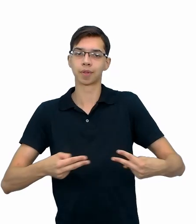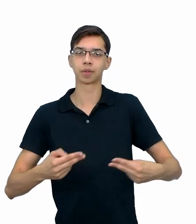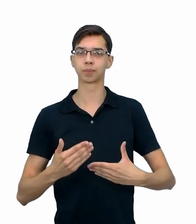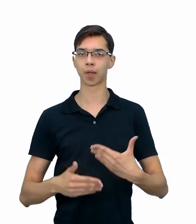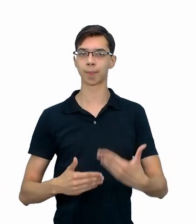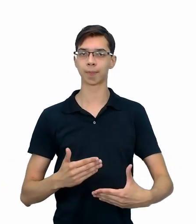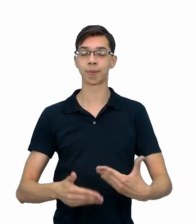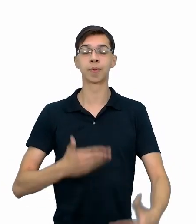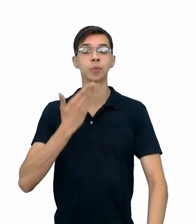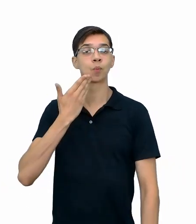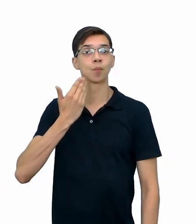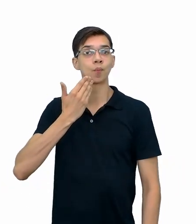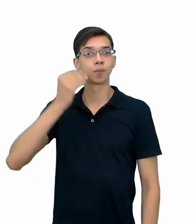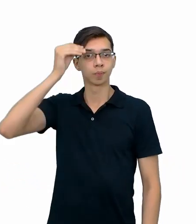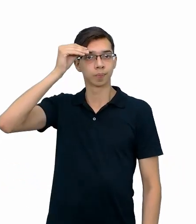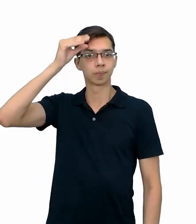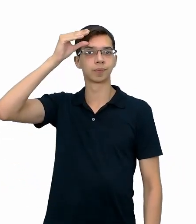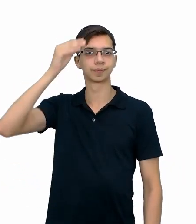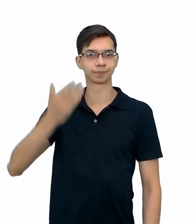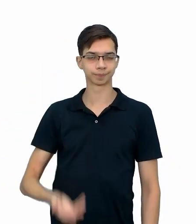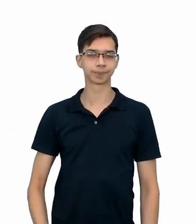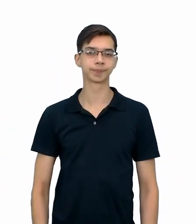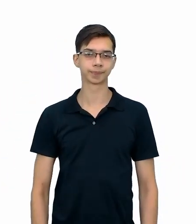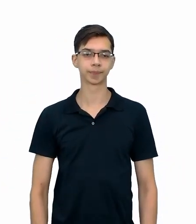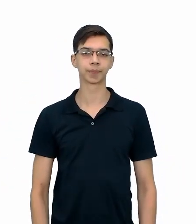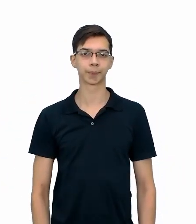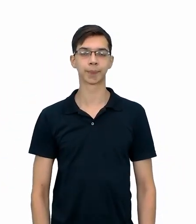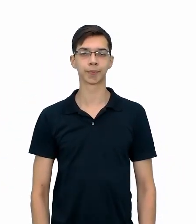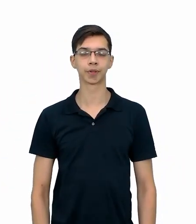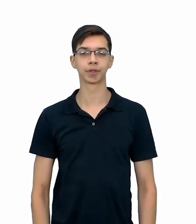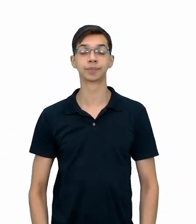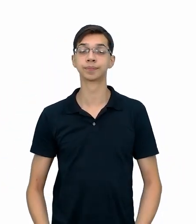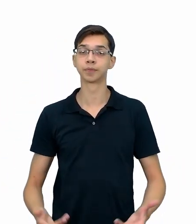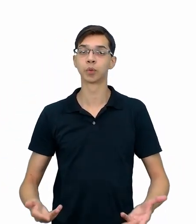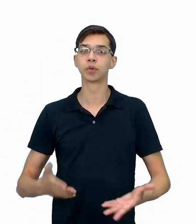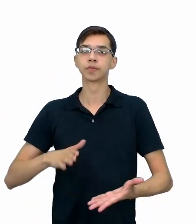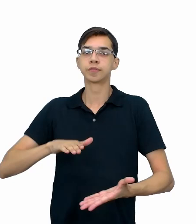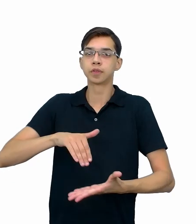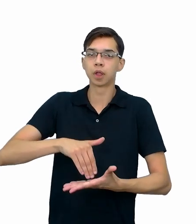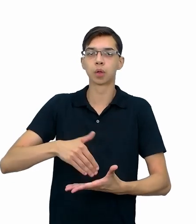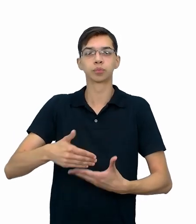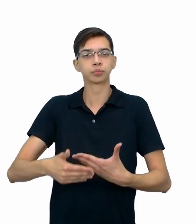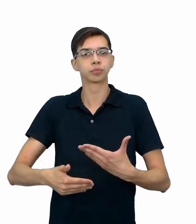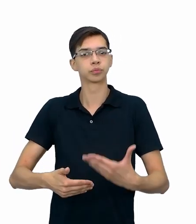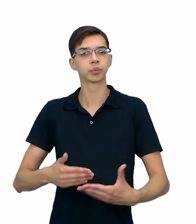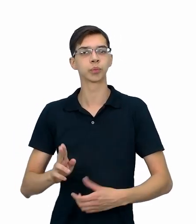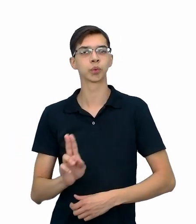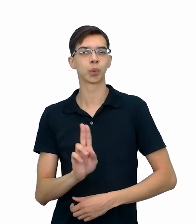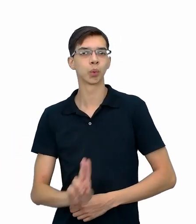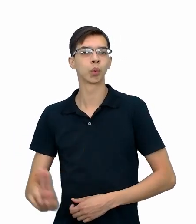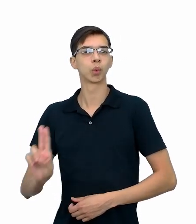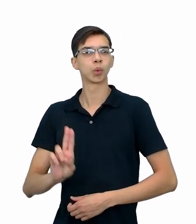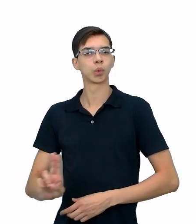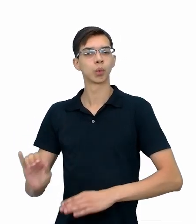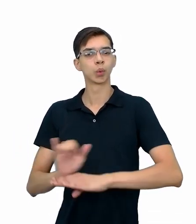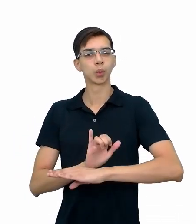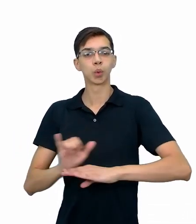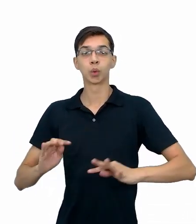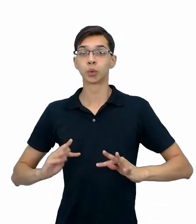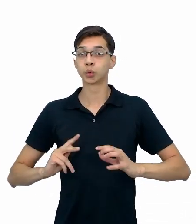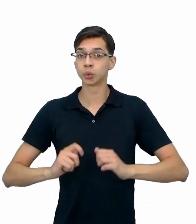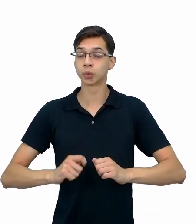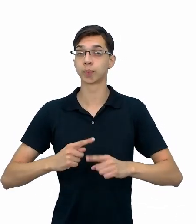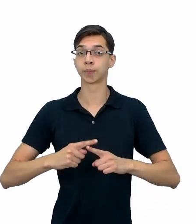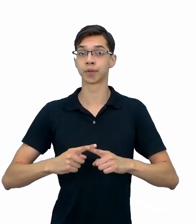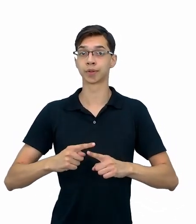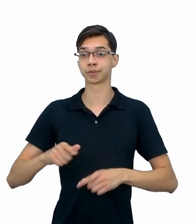vai sendo direcionado para as aulas finais, onde ele vai utilizar todos esses recursos para a sua própria produção